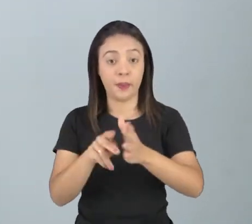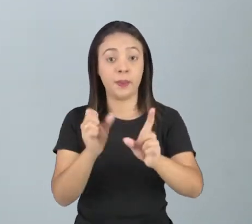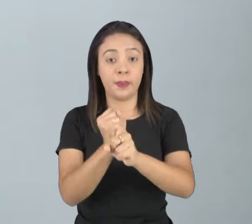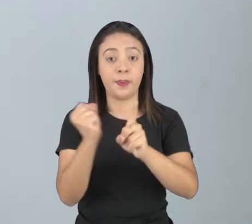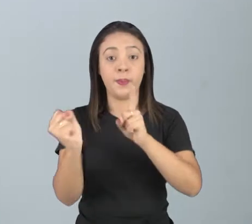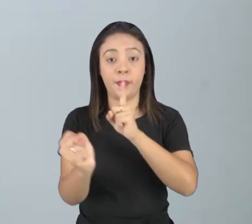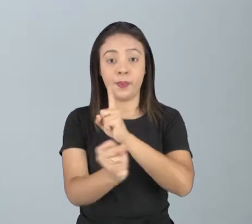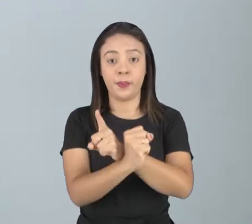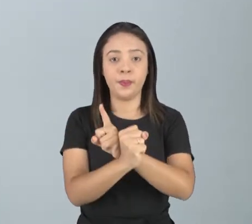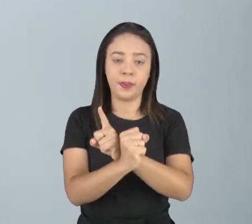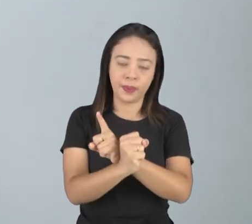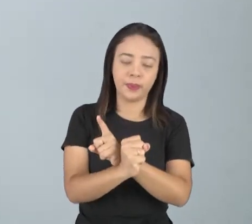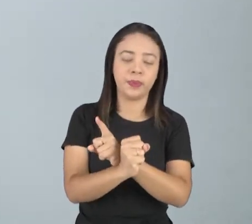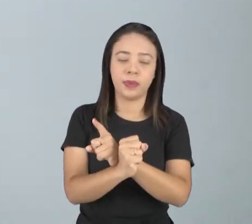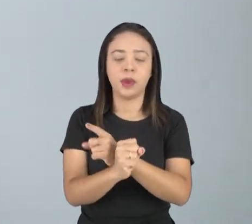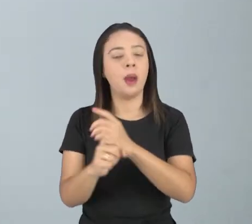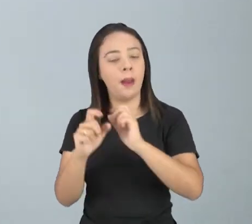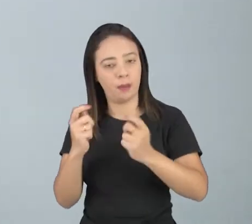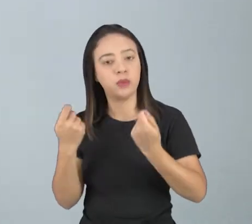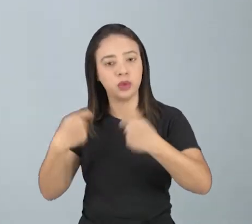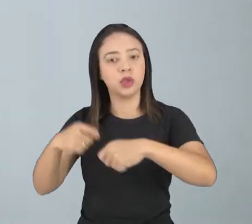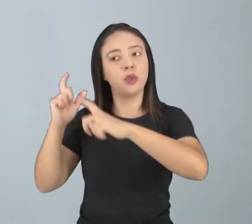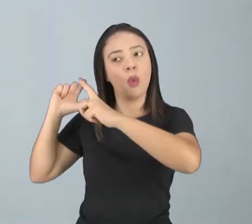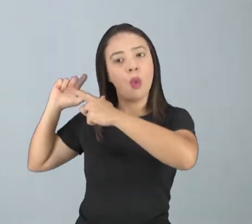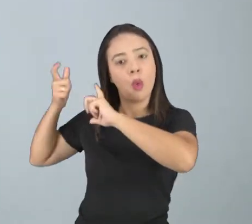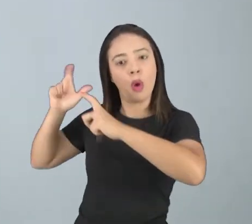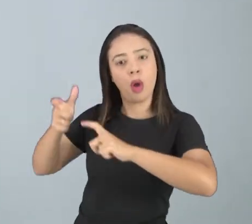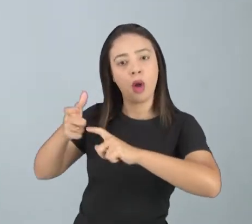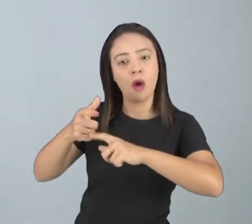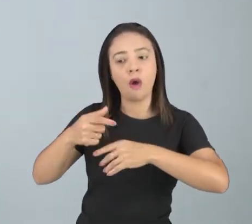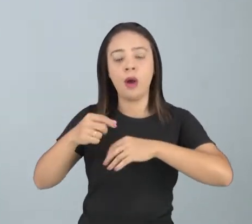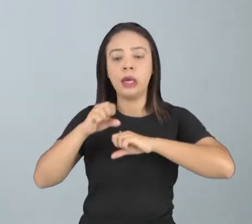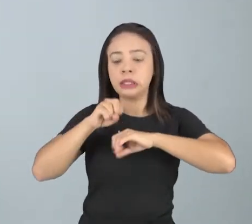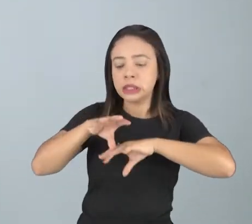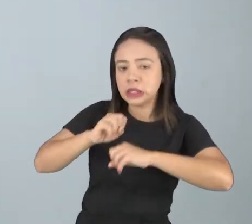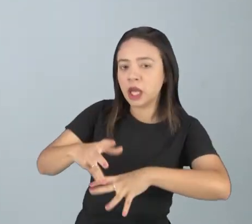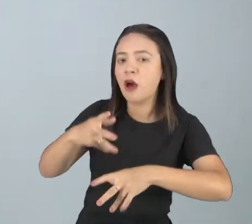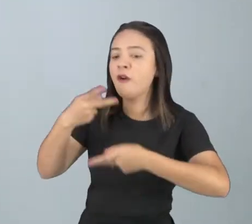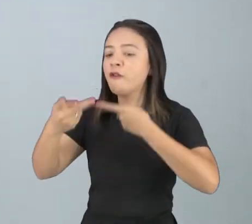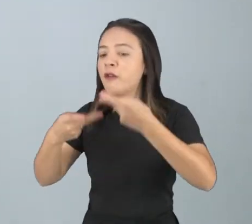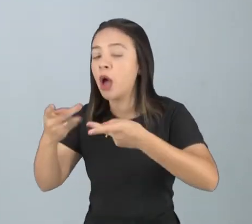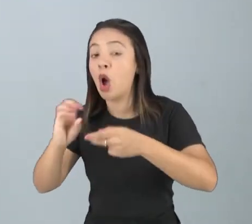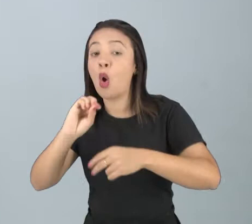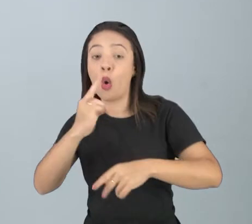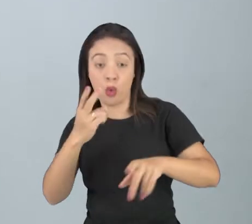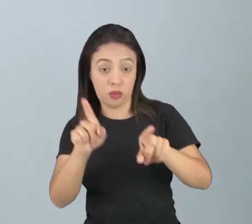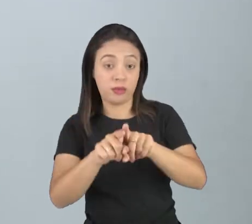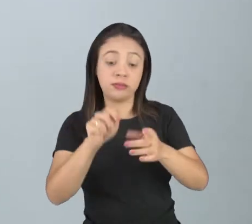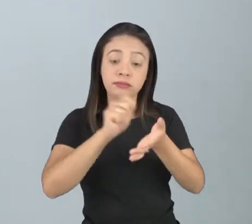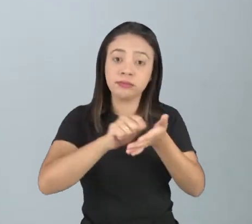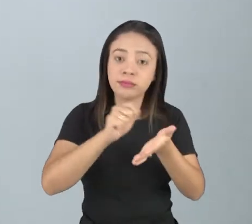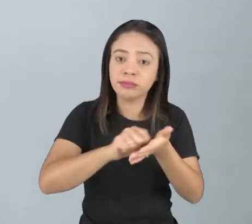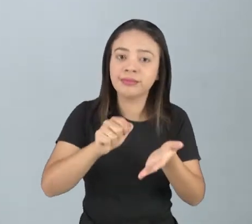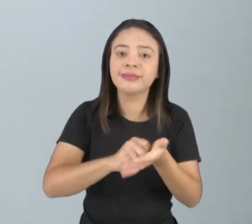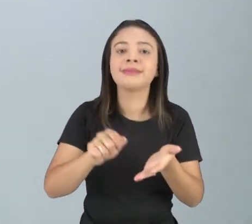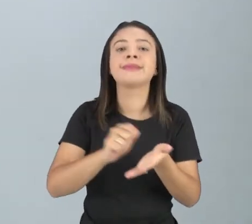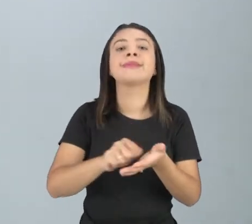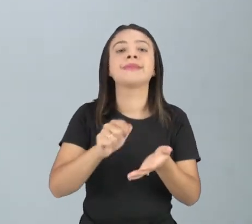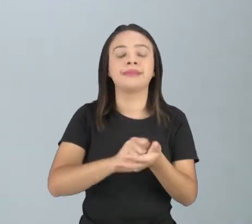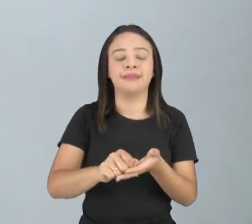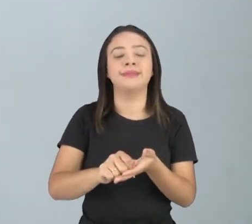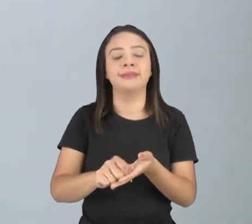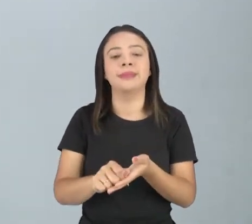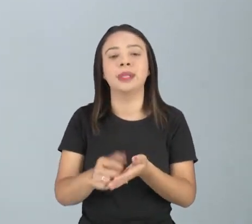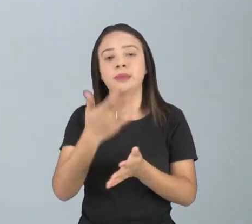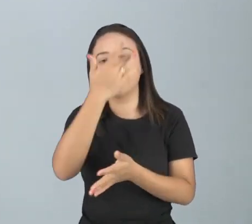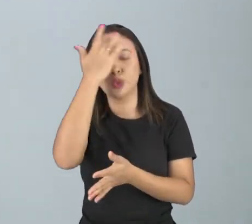né? Tradição seja ela oral ou tradição escrita, que as pessoas praticam por estar vivenciando aquilo que está